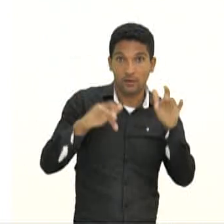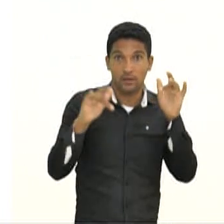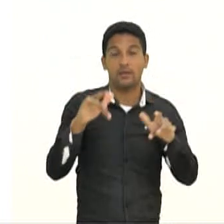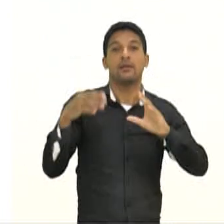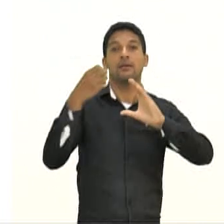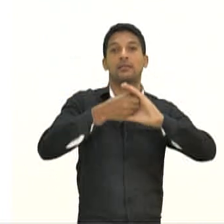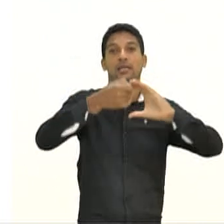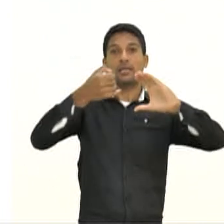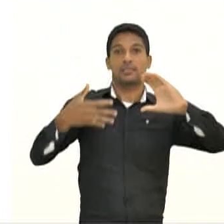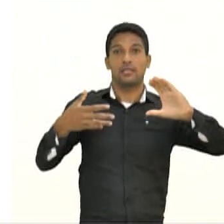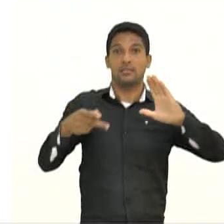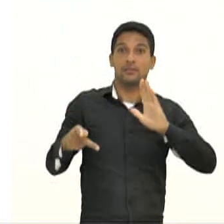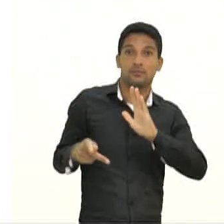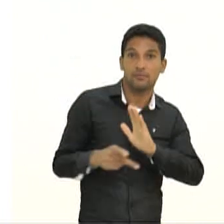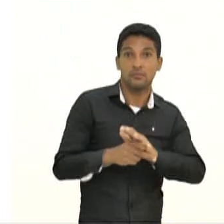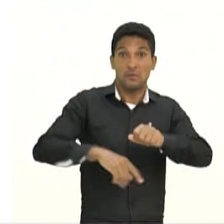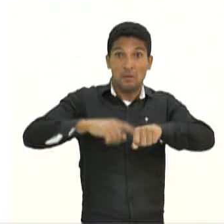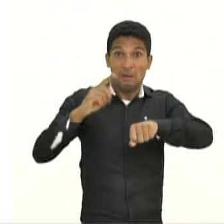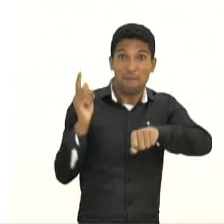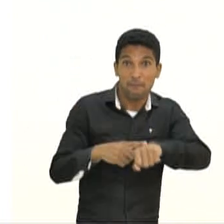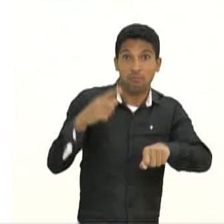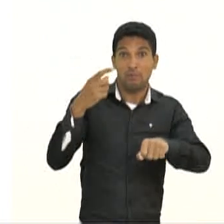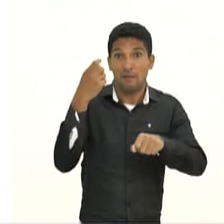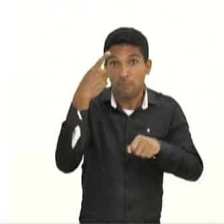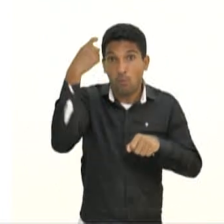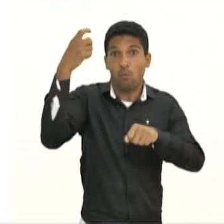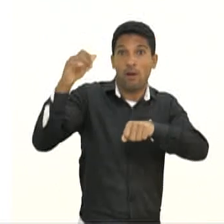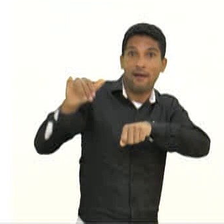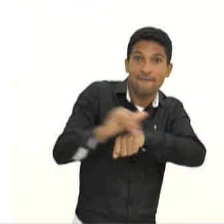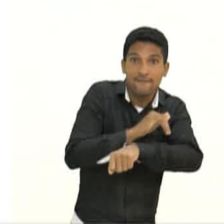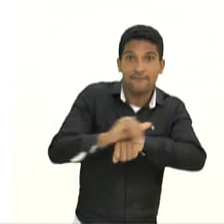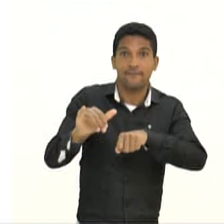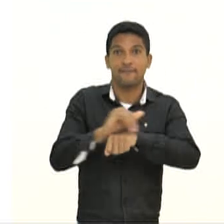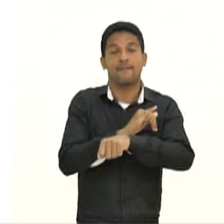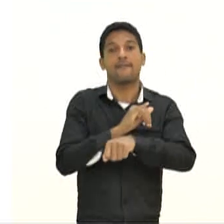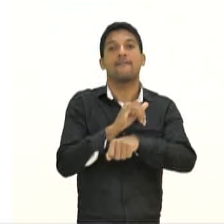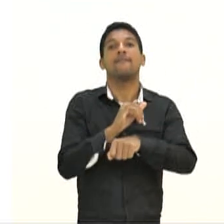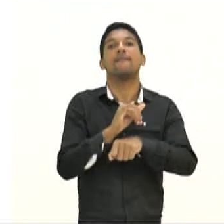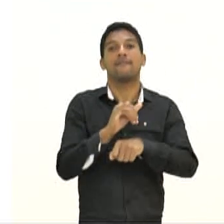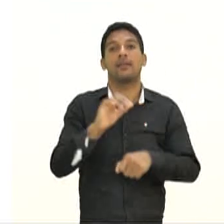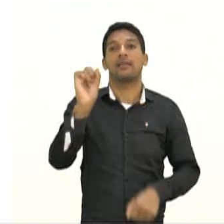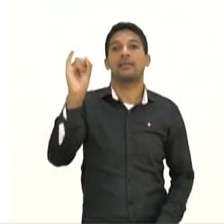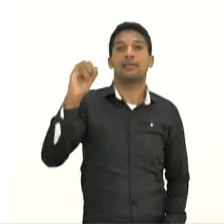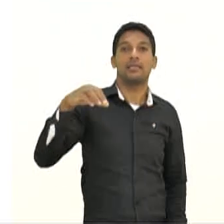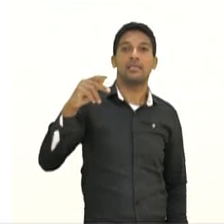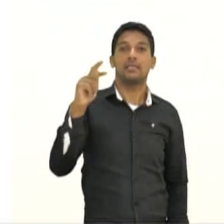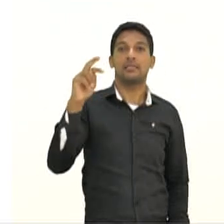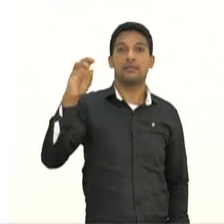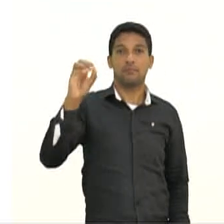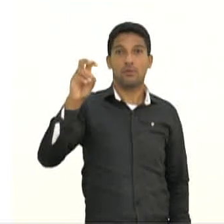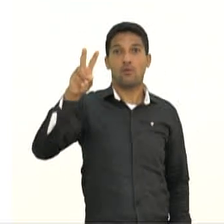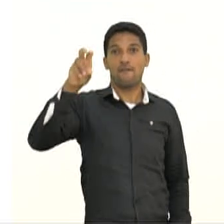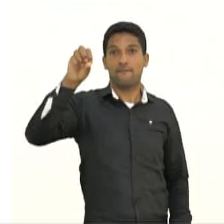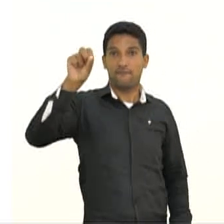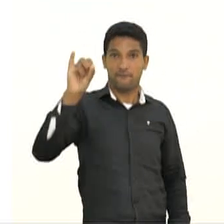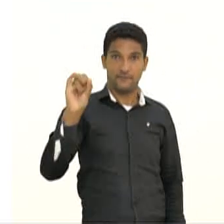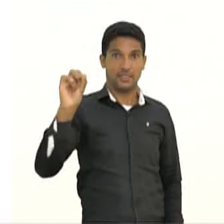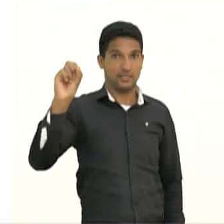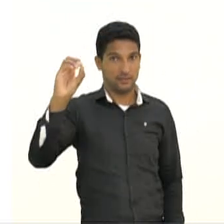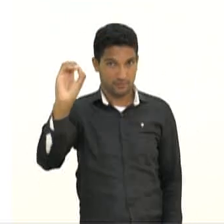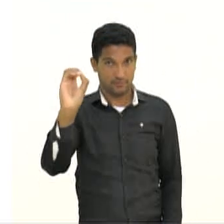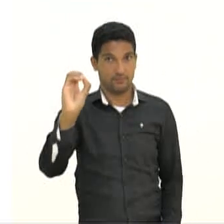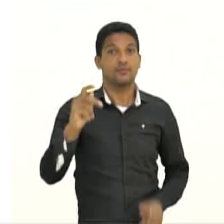nós colocamos, é algo que acontece bastante no mundo do teatro, né? Que é improviso, que é um dos exercícios, um dos jogos utilizados